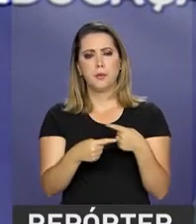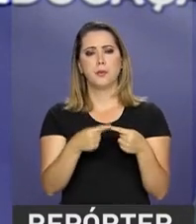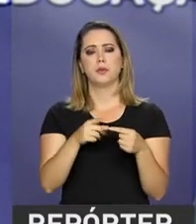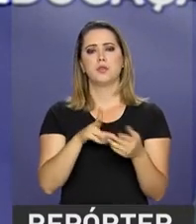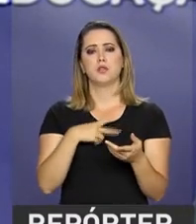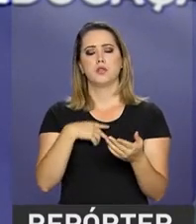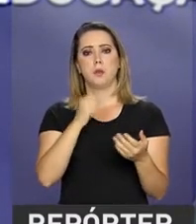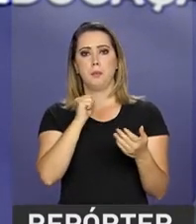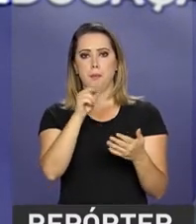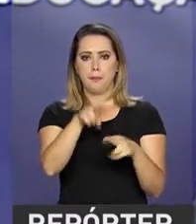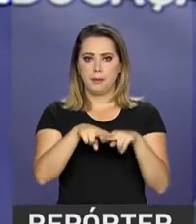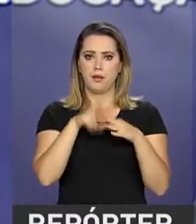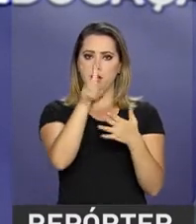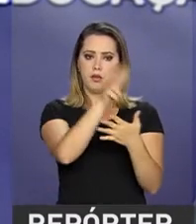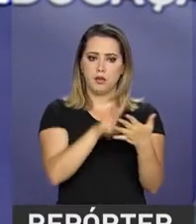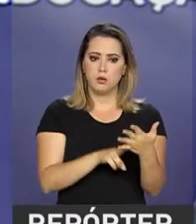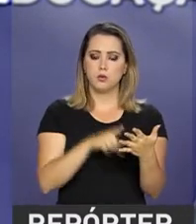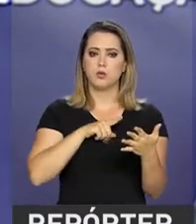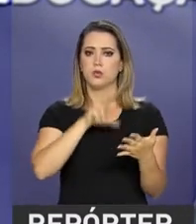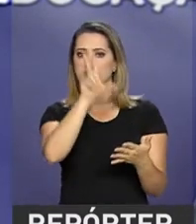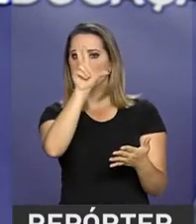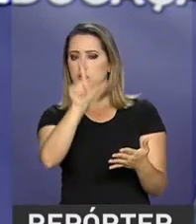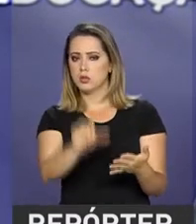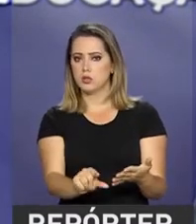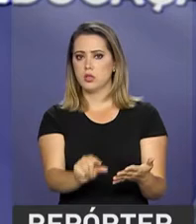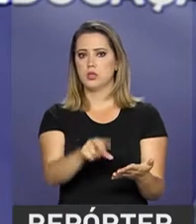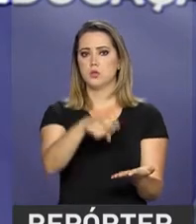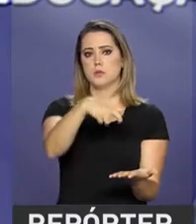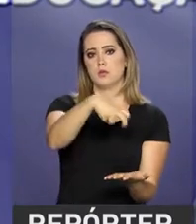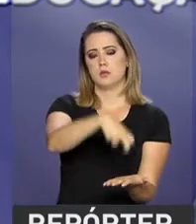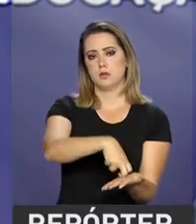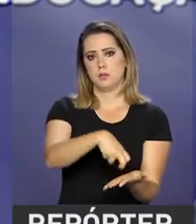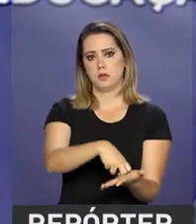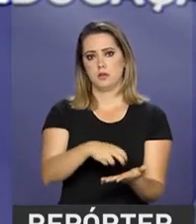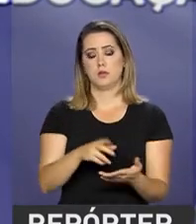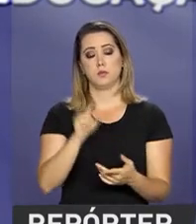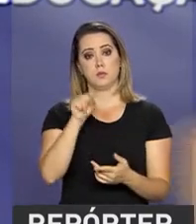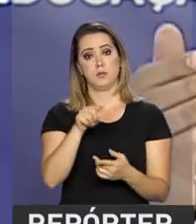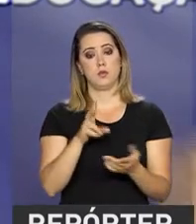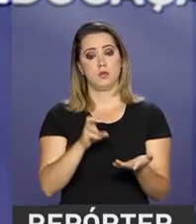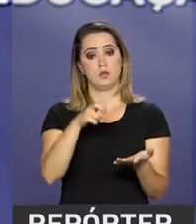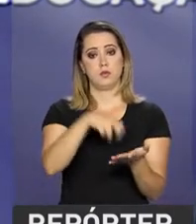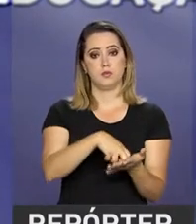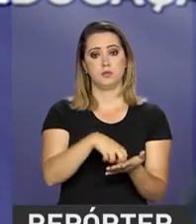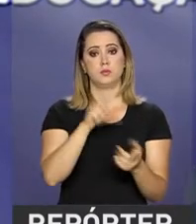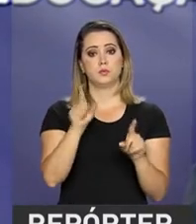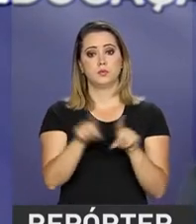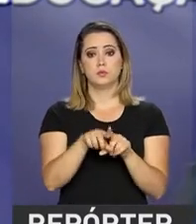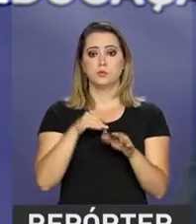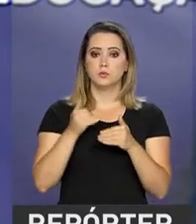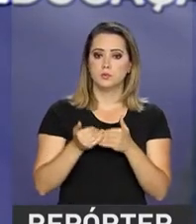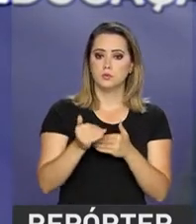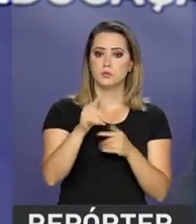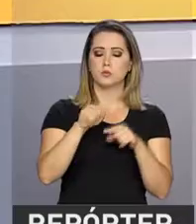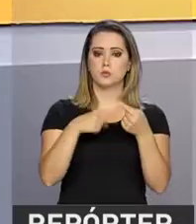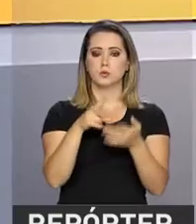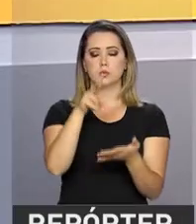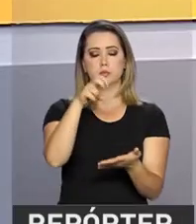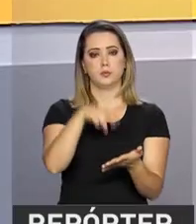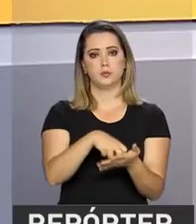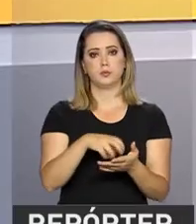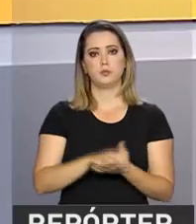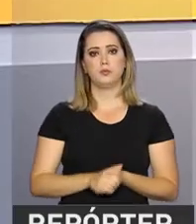via leitura e terá sua remissão de pena a diminuição na sua pena a partir da leitura